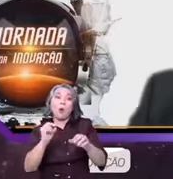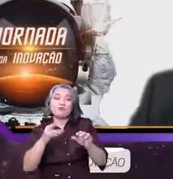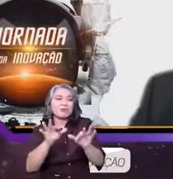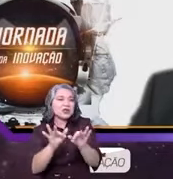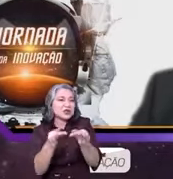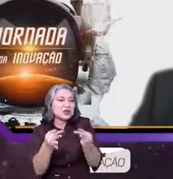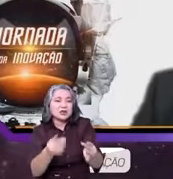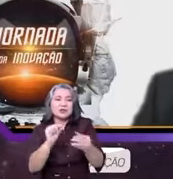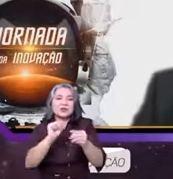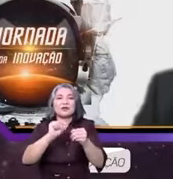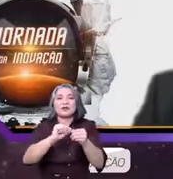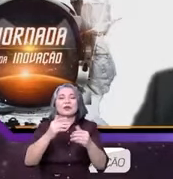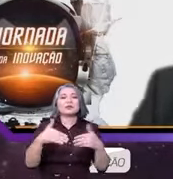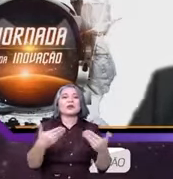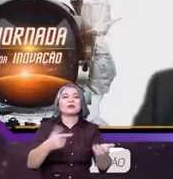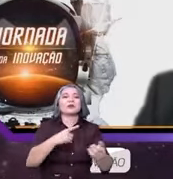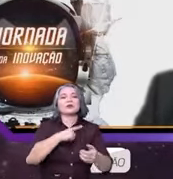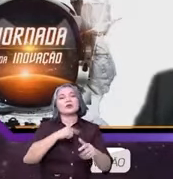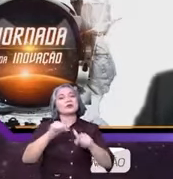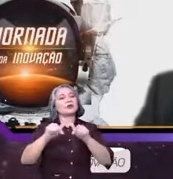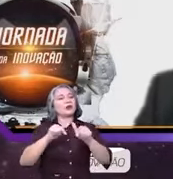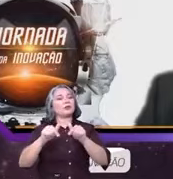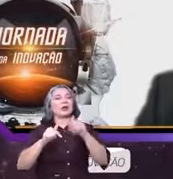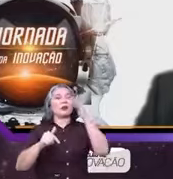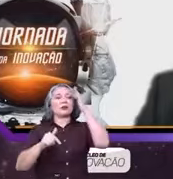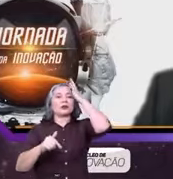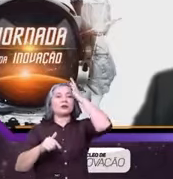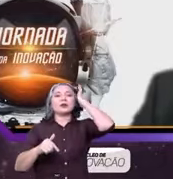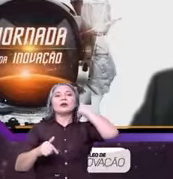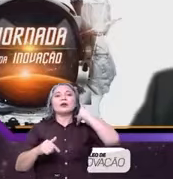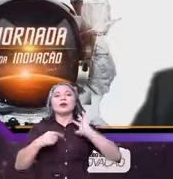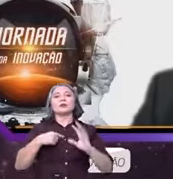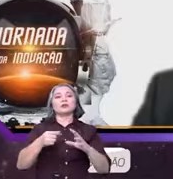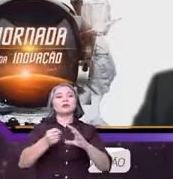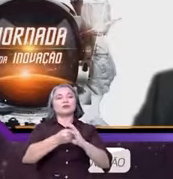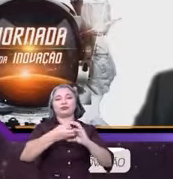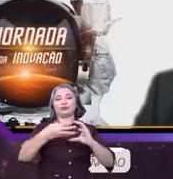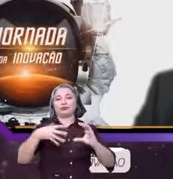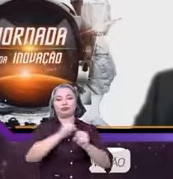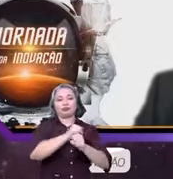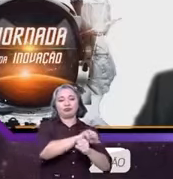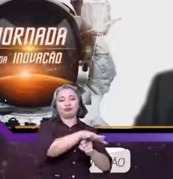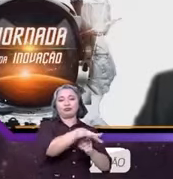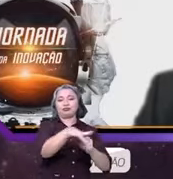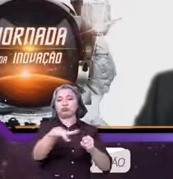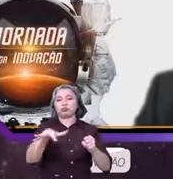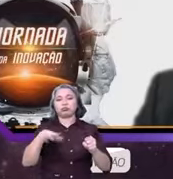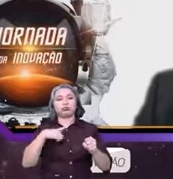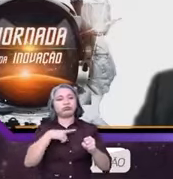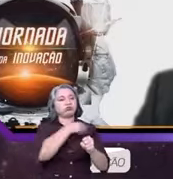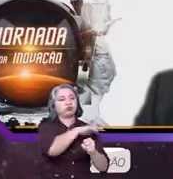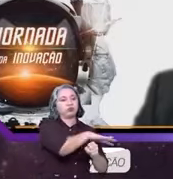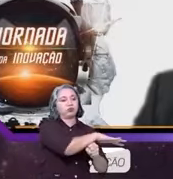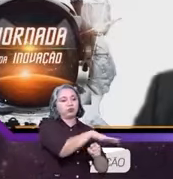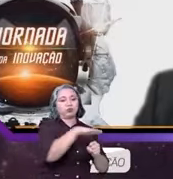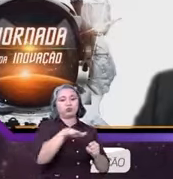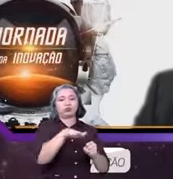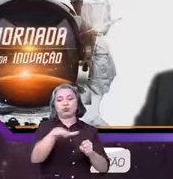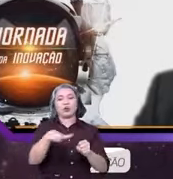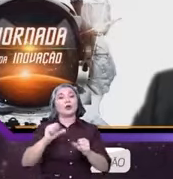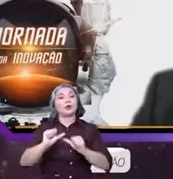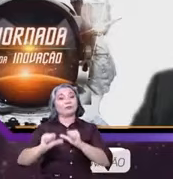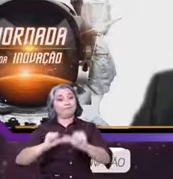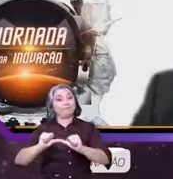executado, mas, obviamente, quando nós trabalhamos com um grupo multidisciplinar de várias áreas trabalhando com foco de